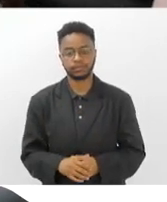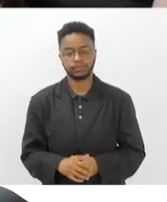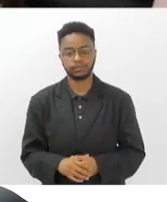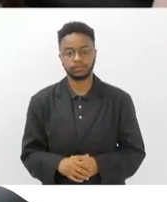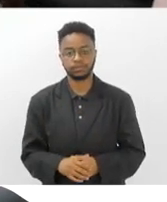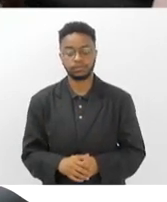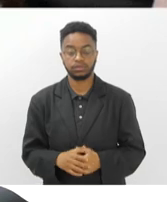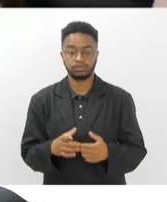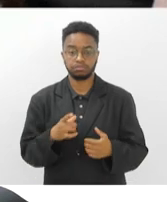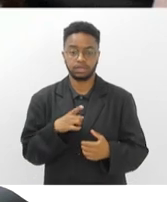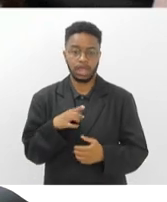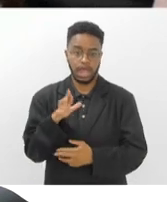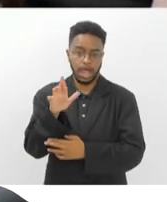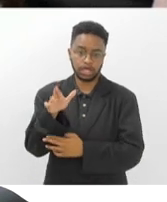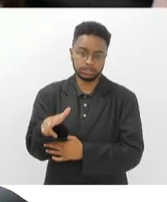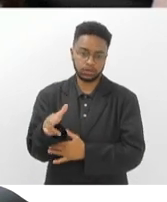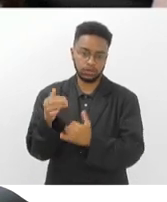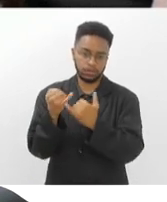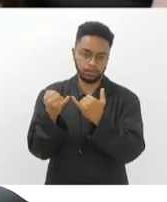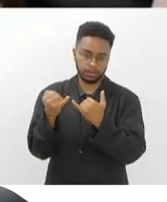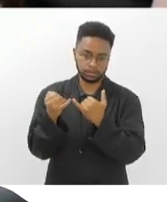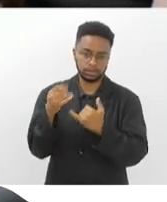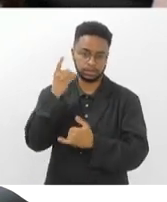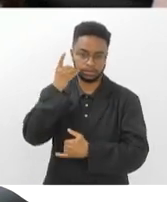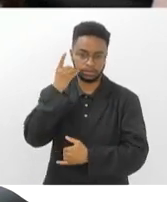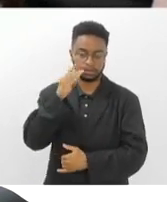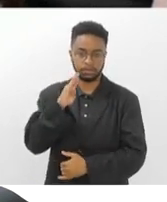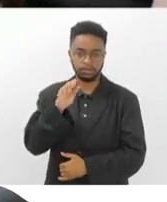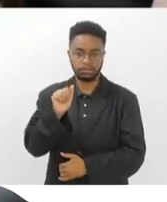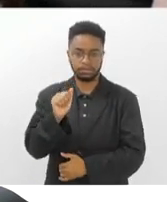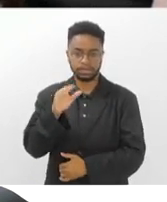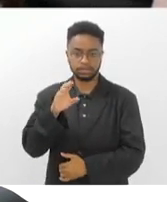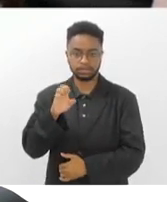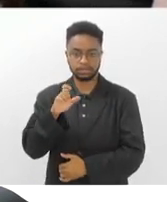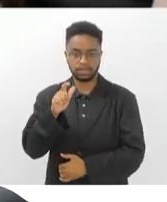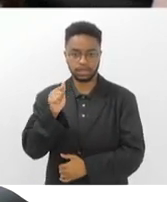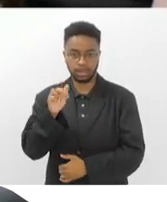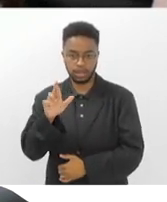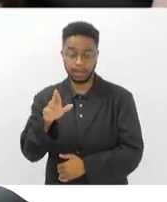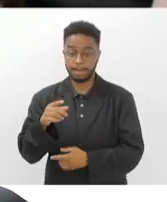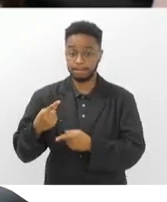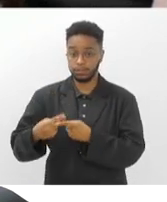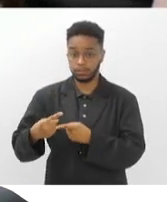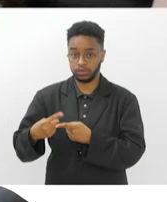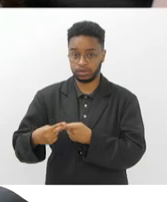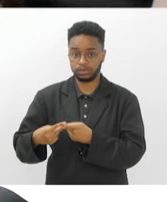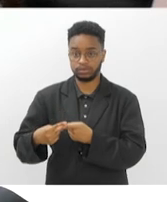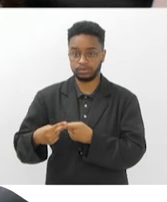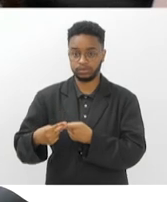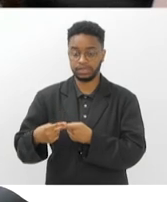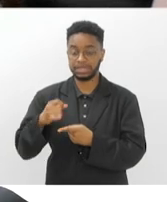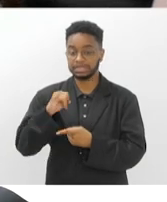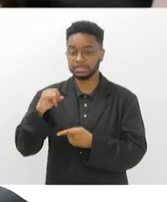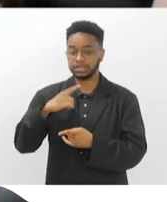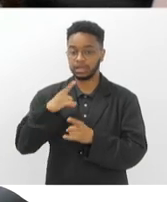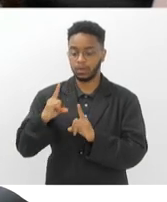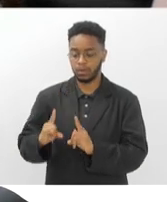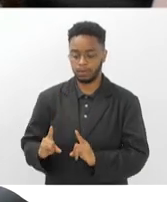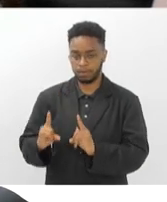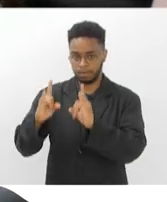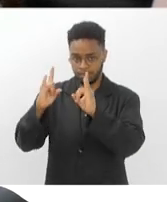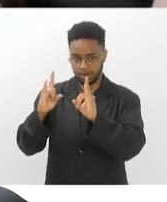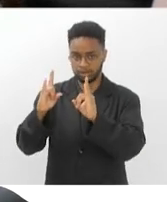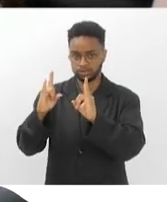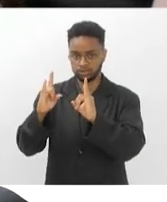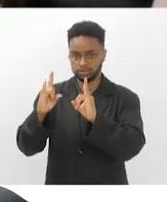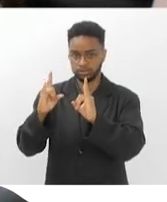parcial razão ao deputado Bacelar, porque um edifício é